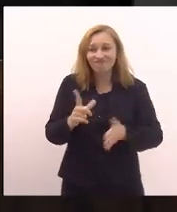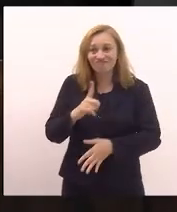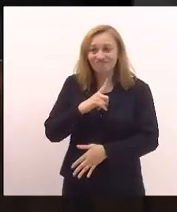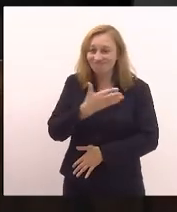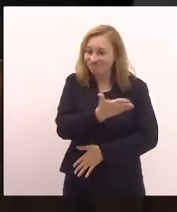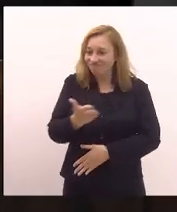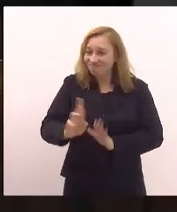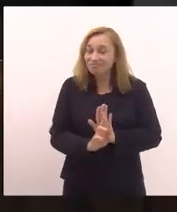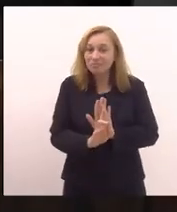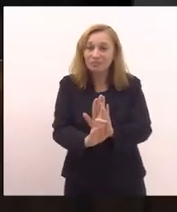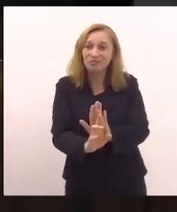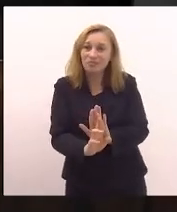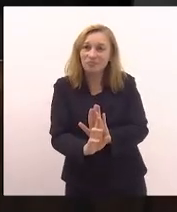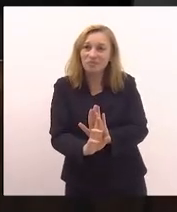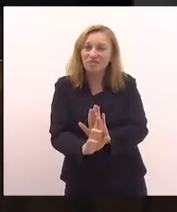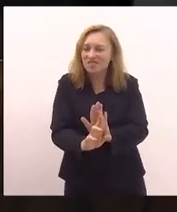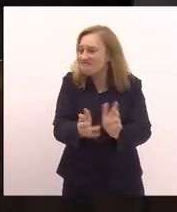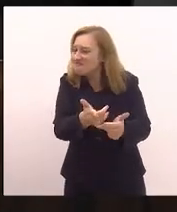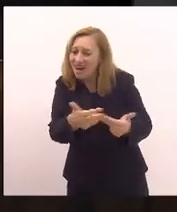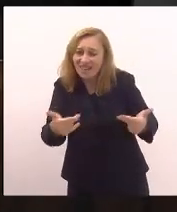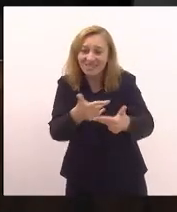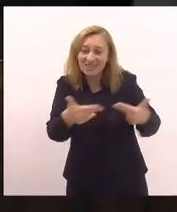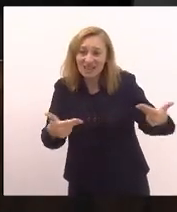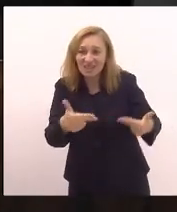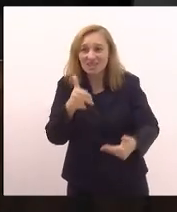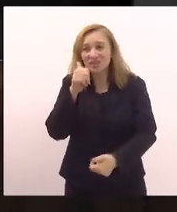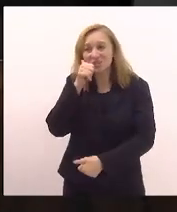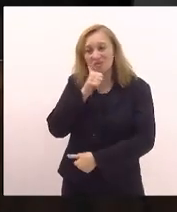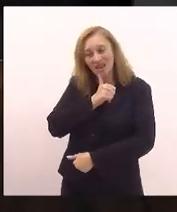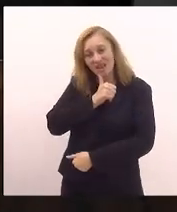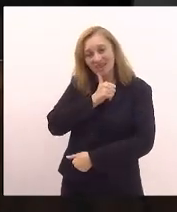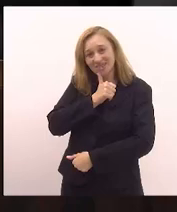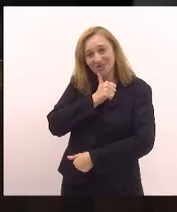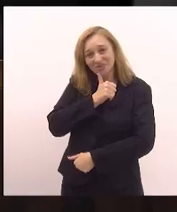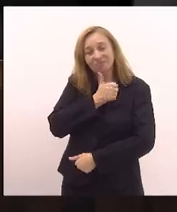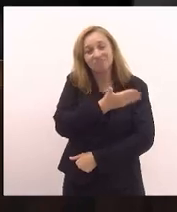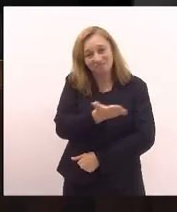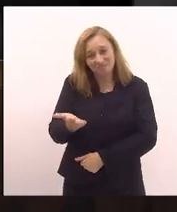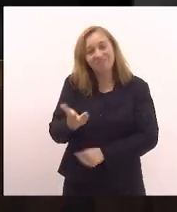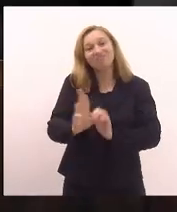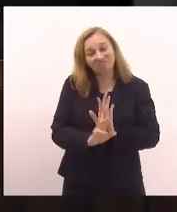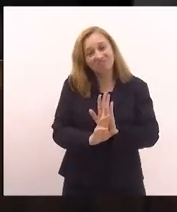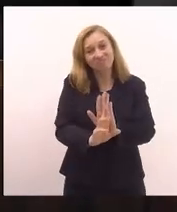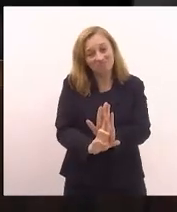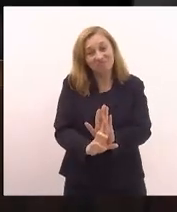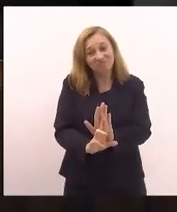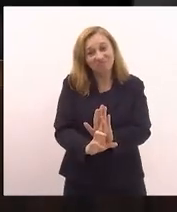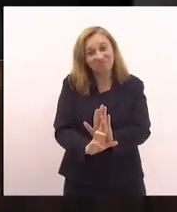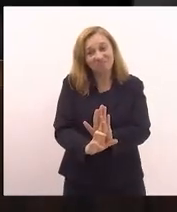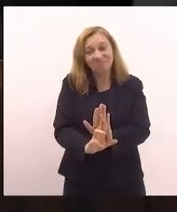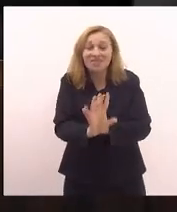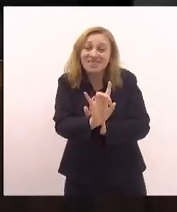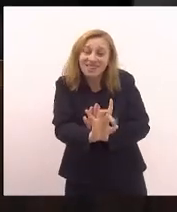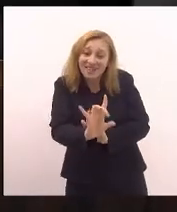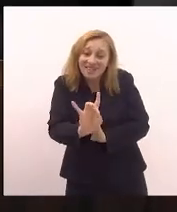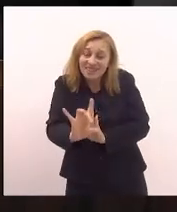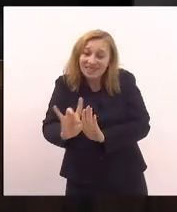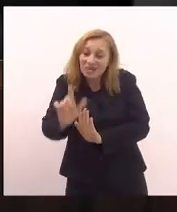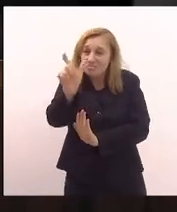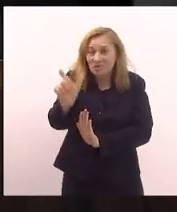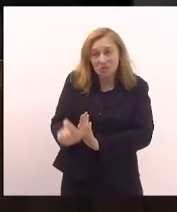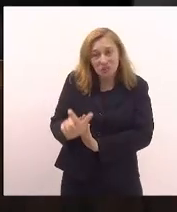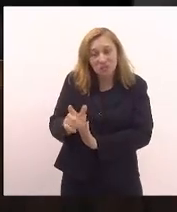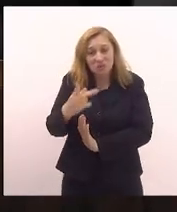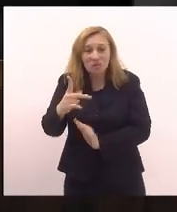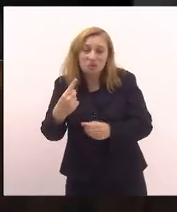Vocês representam milhares e milhares de mulheres, vocês representam cada pessoa